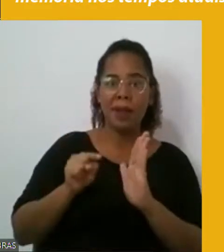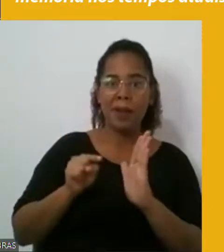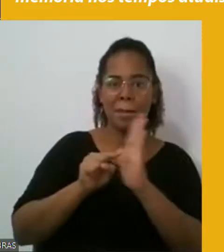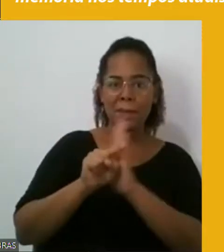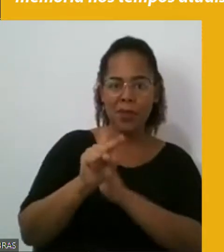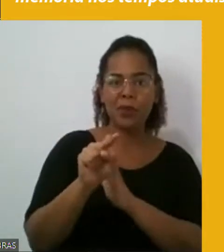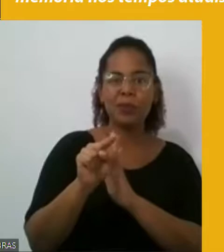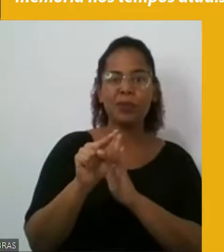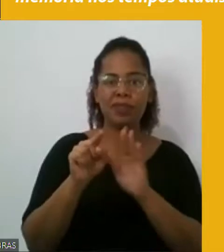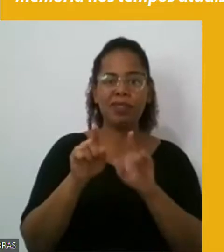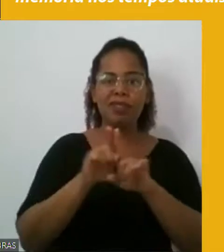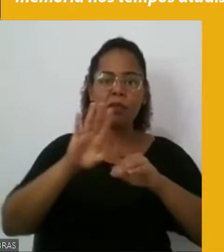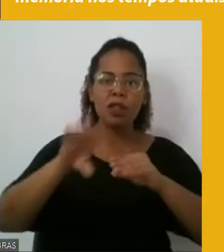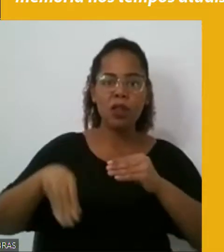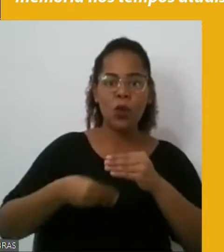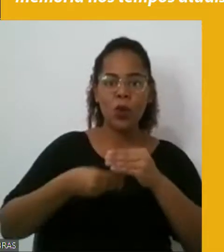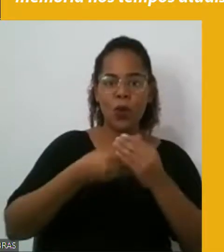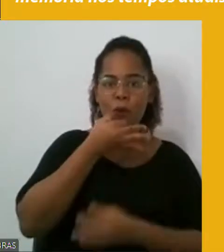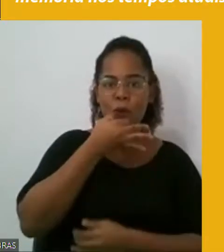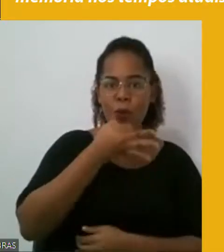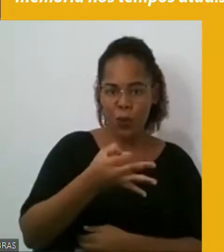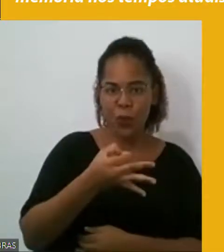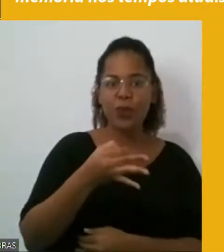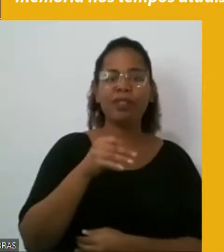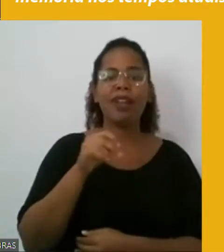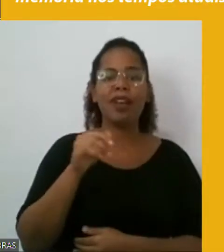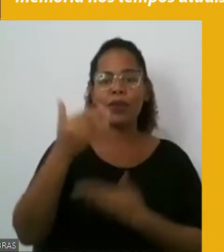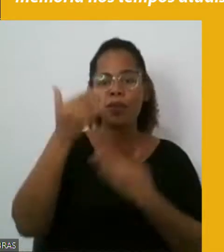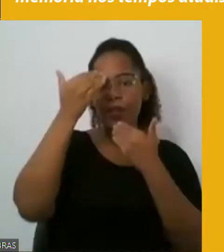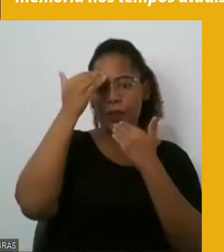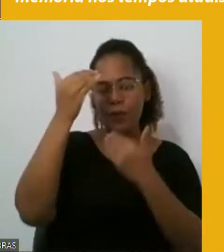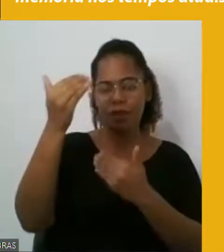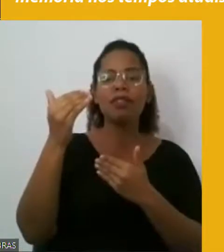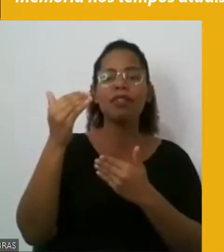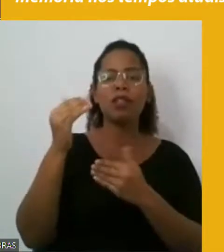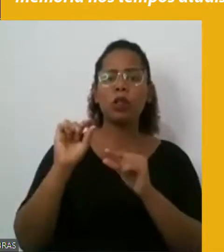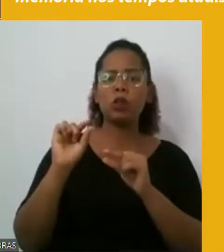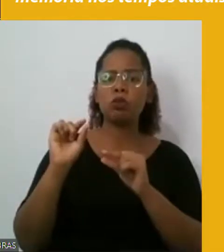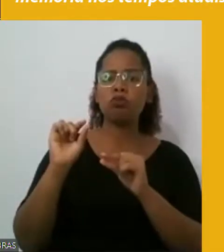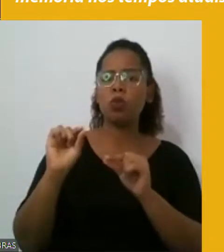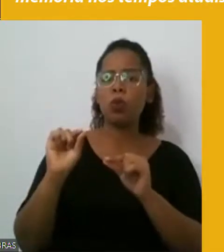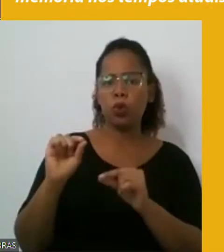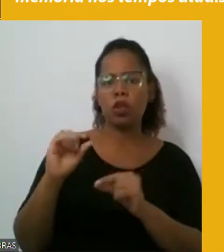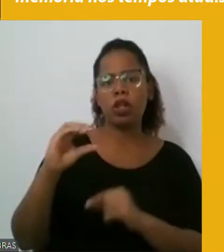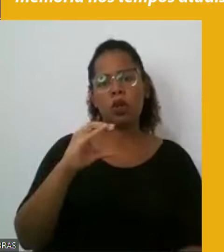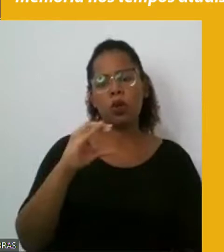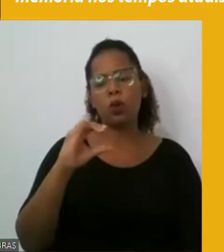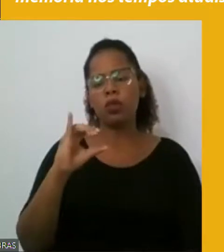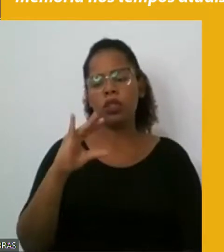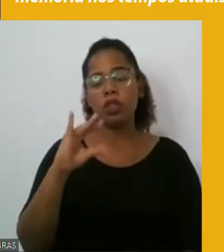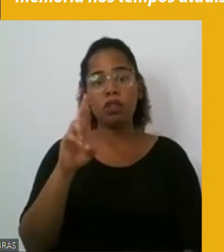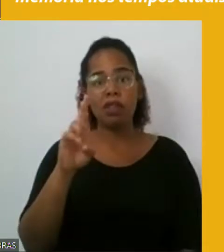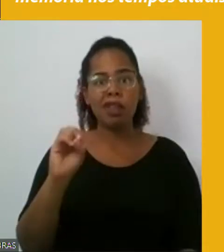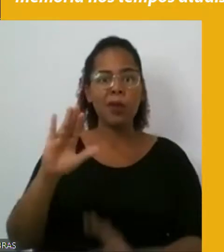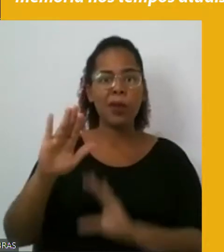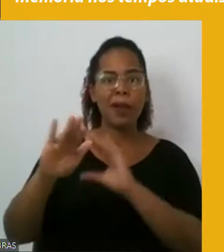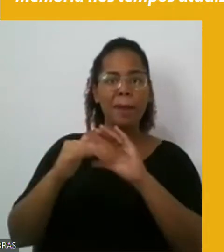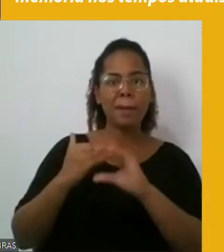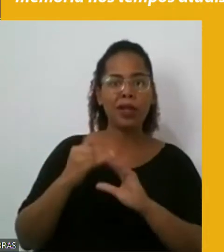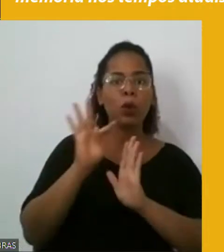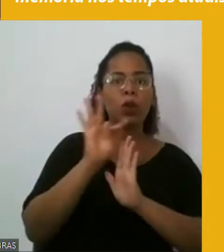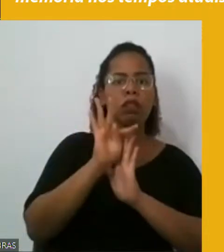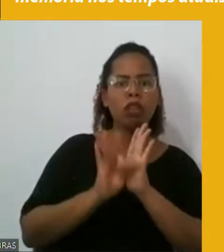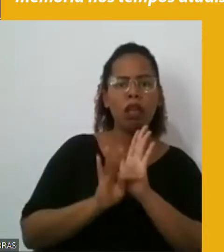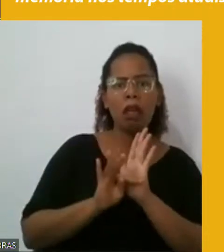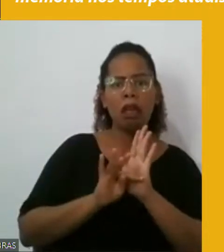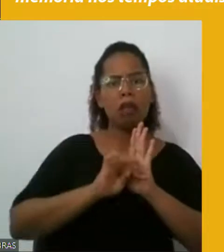me encaminhou foi o Cícero. Então, Cícero, agradeço os textos, o material que você me enviou, e você